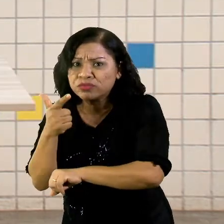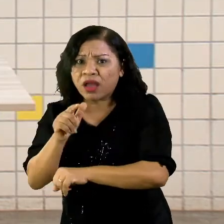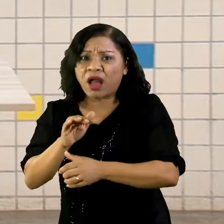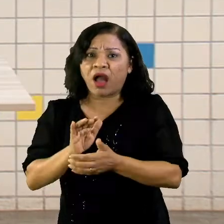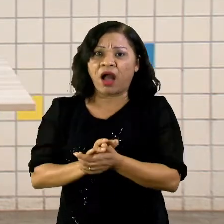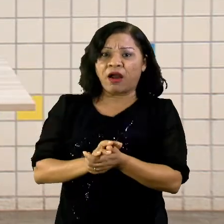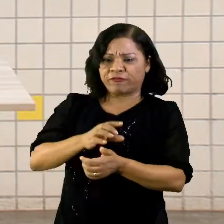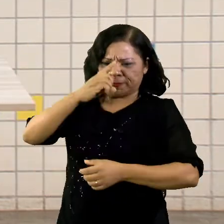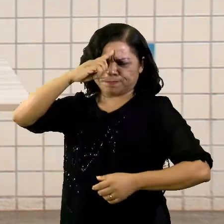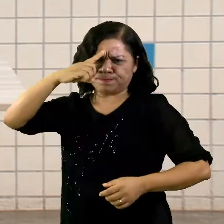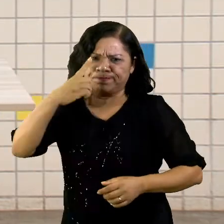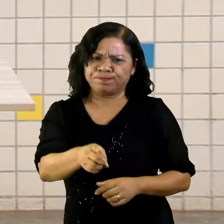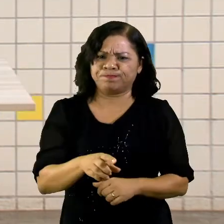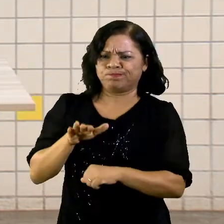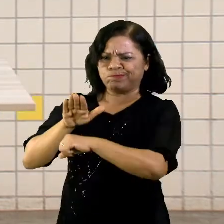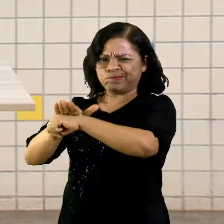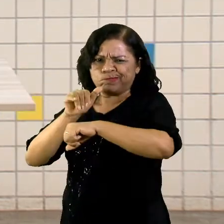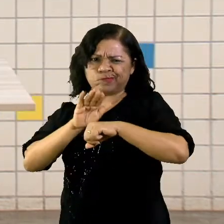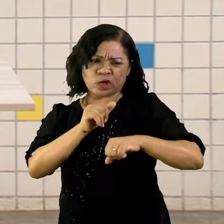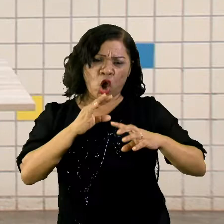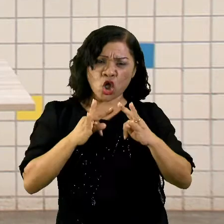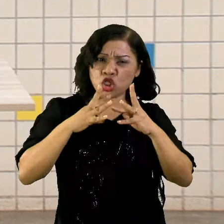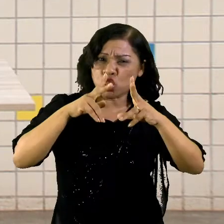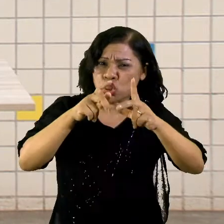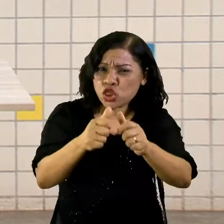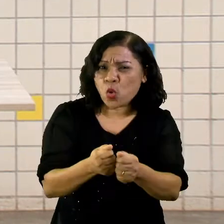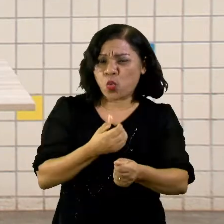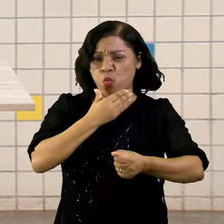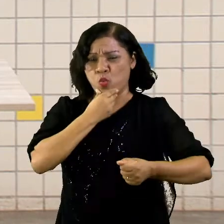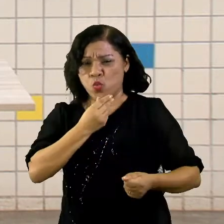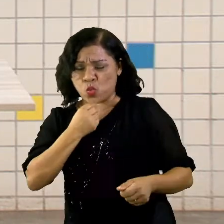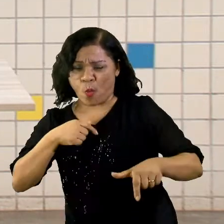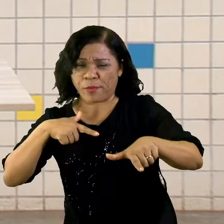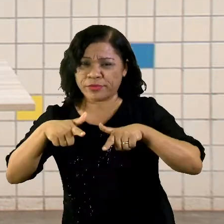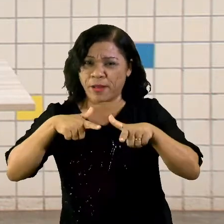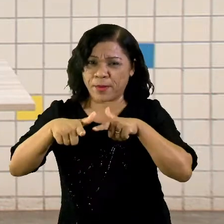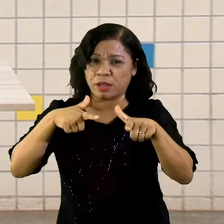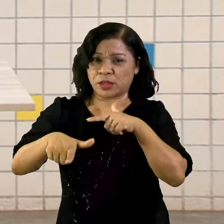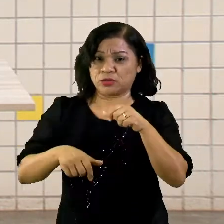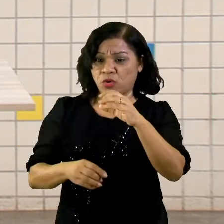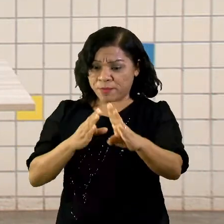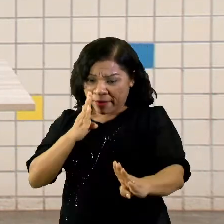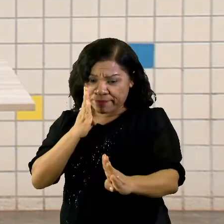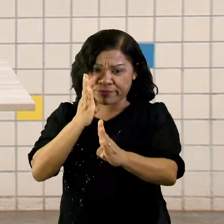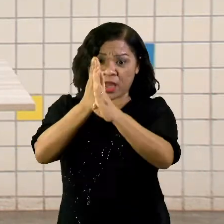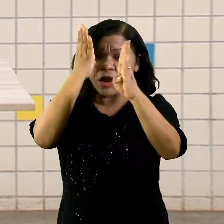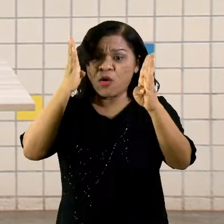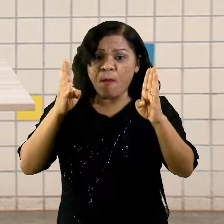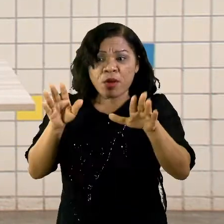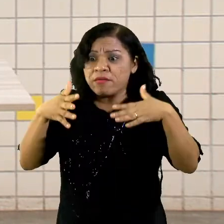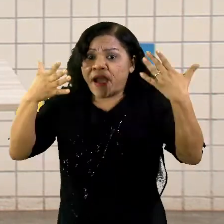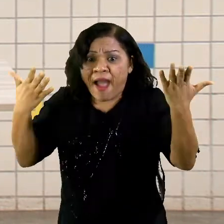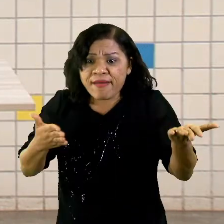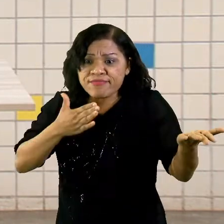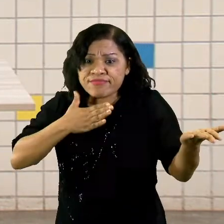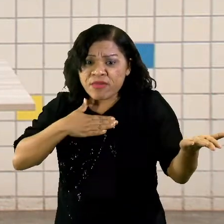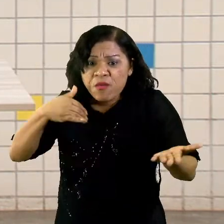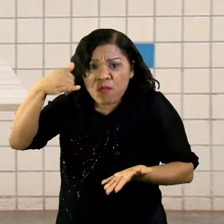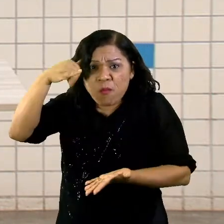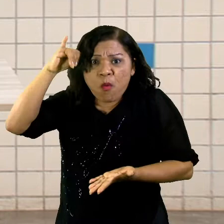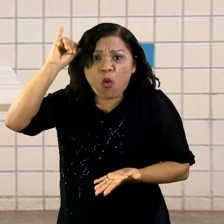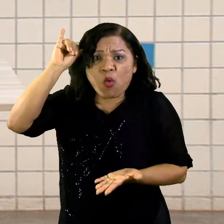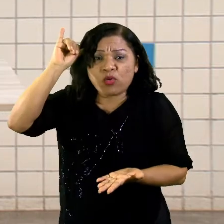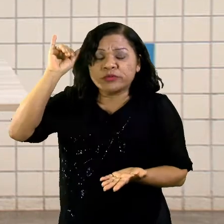todos os vaqueiros e trabalhadores da fazenda para descobrirem o paradeiro do seu boi.